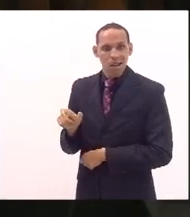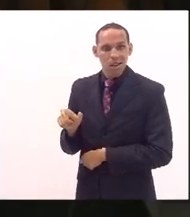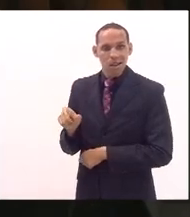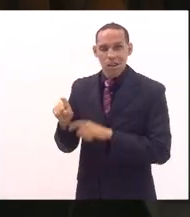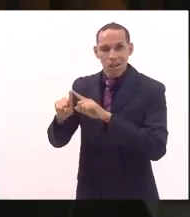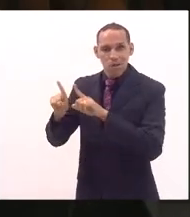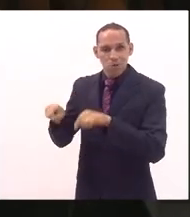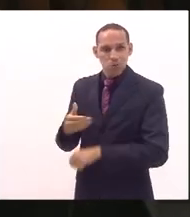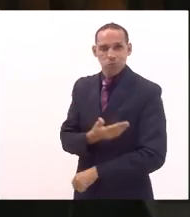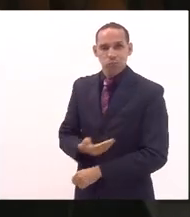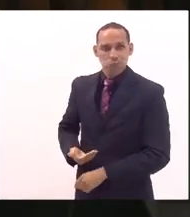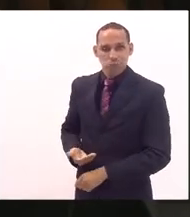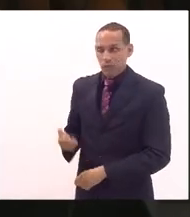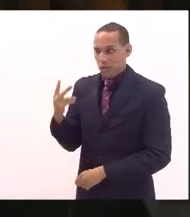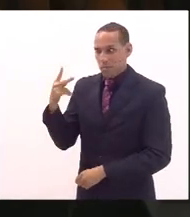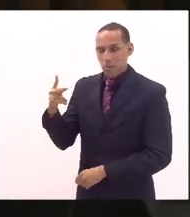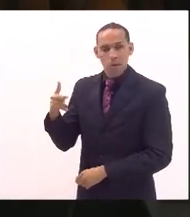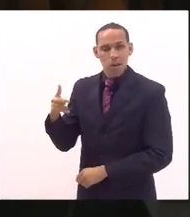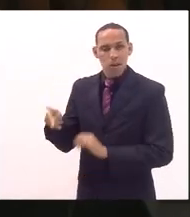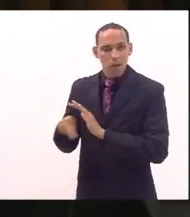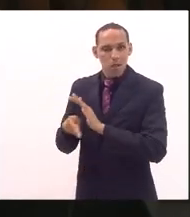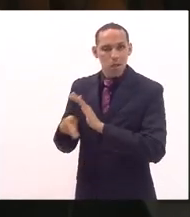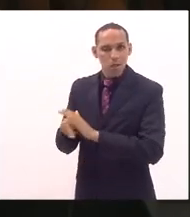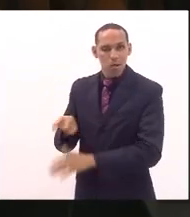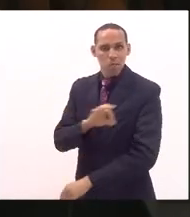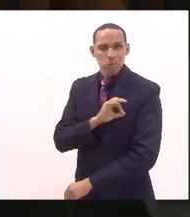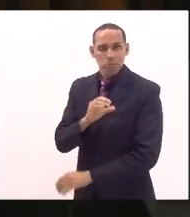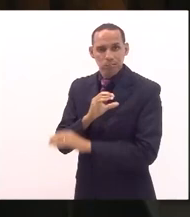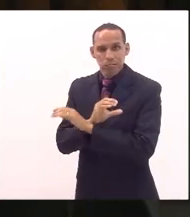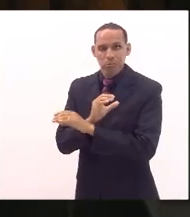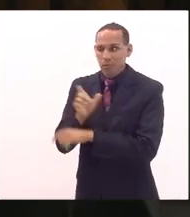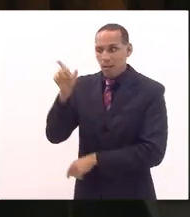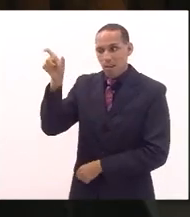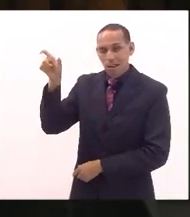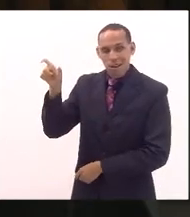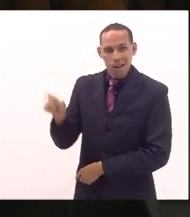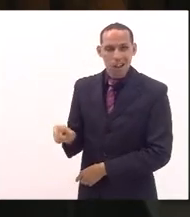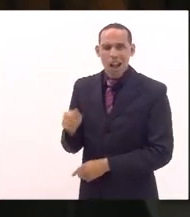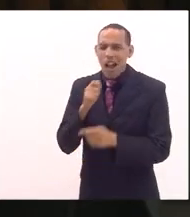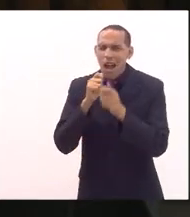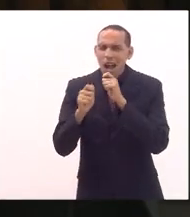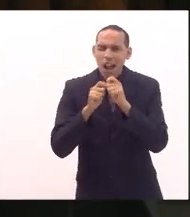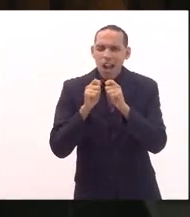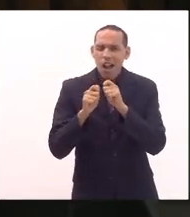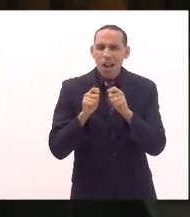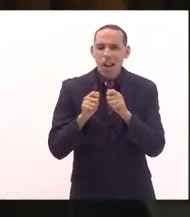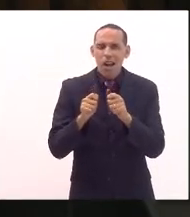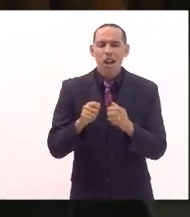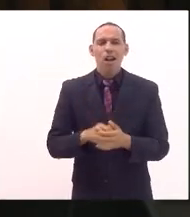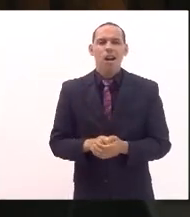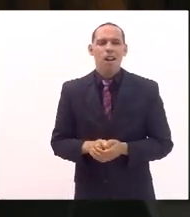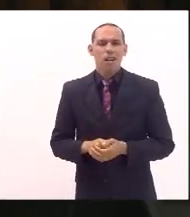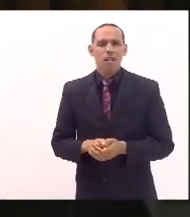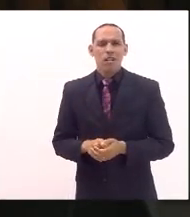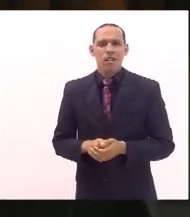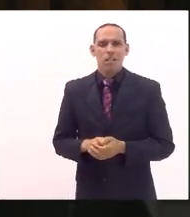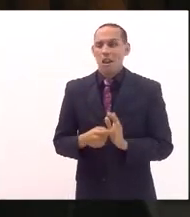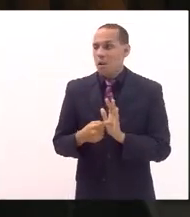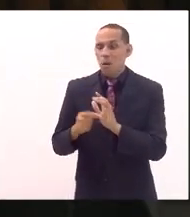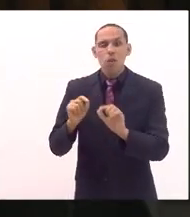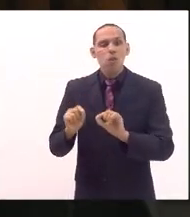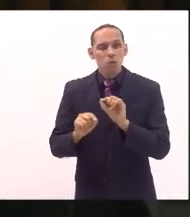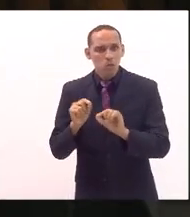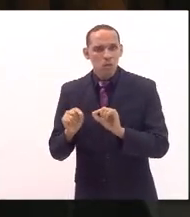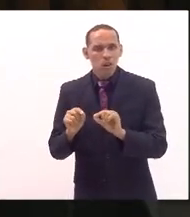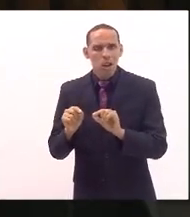pública da polícia civil feito pela imprensa ilações inclusive de uma